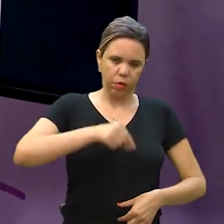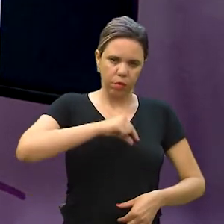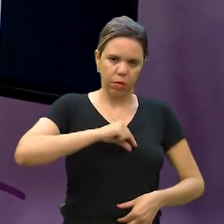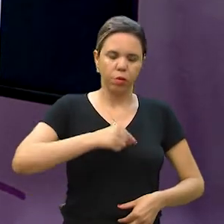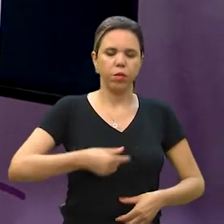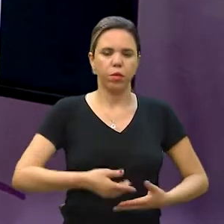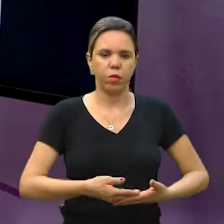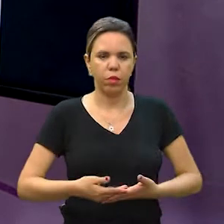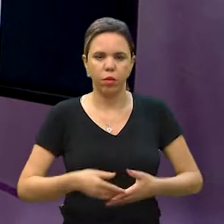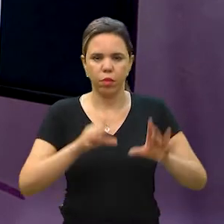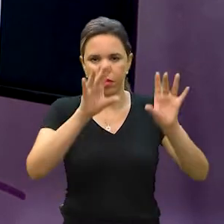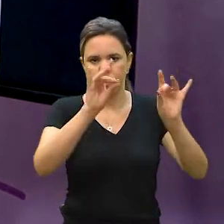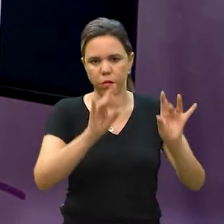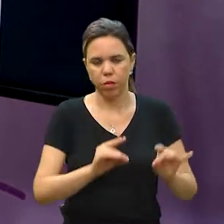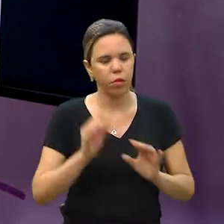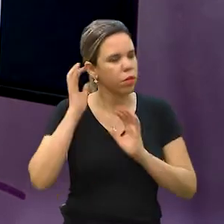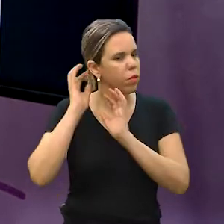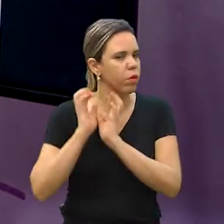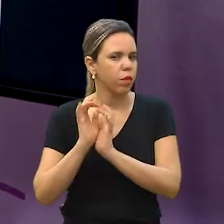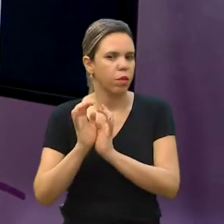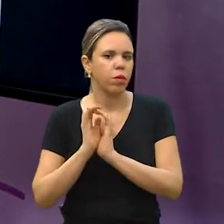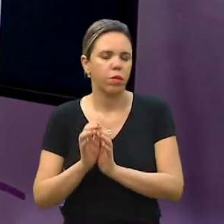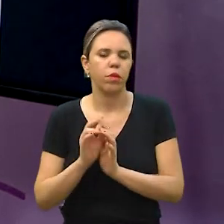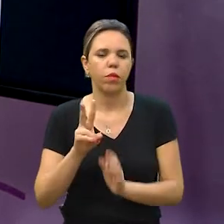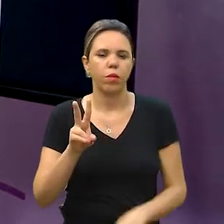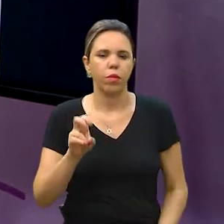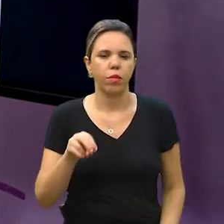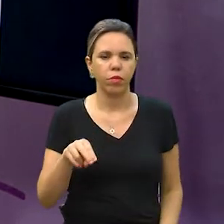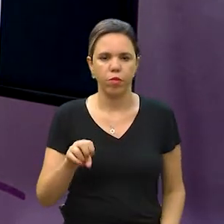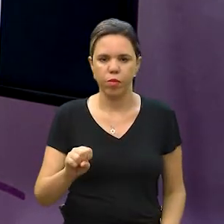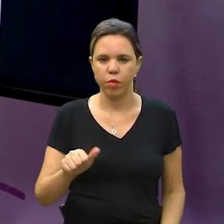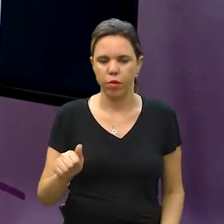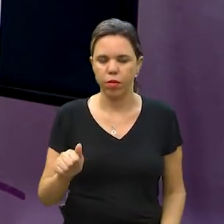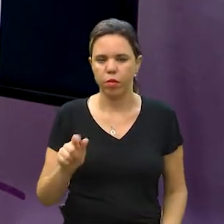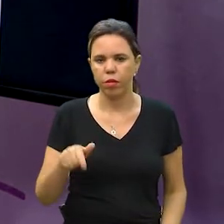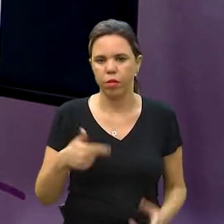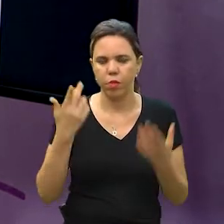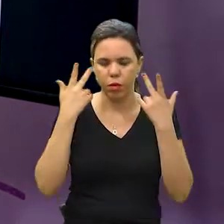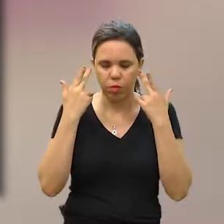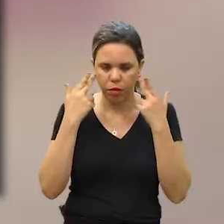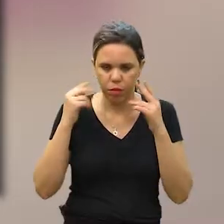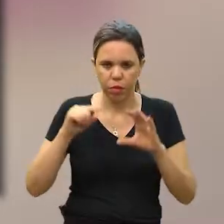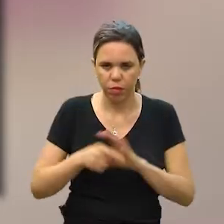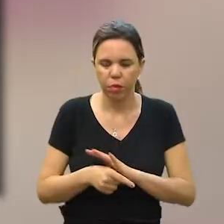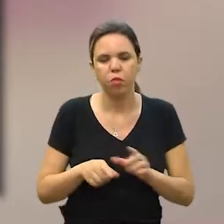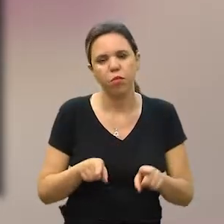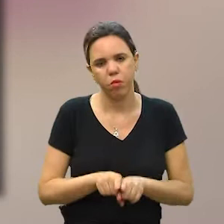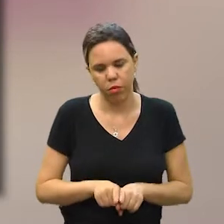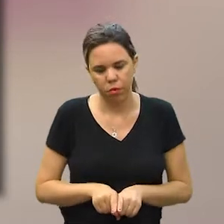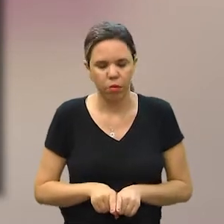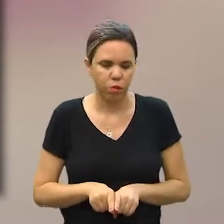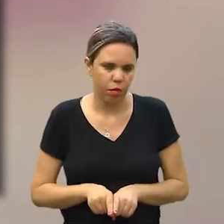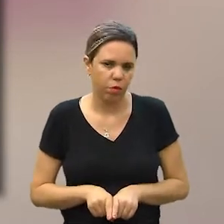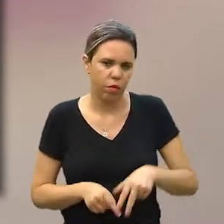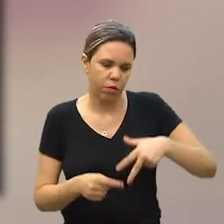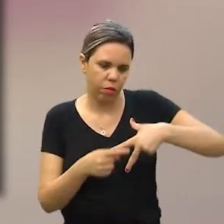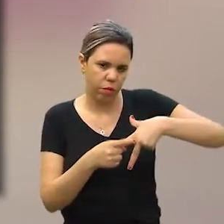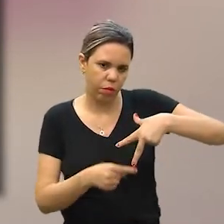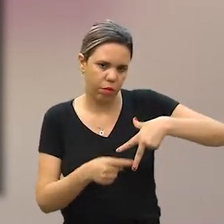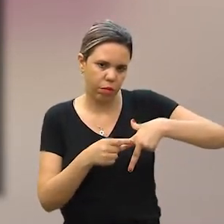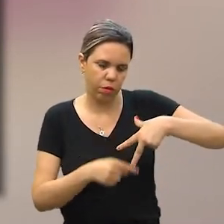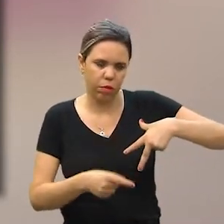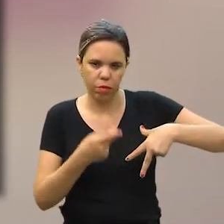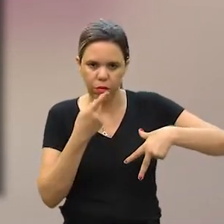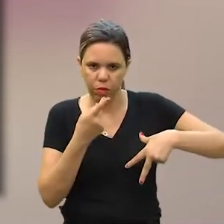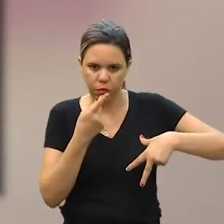trombose cerebral. Vamos detalhar cada um? A venosa profunda normalmente é a mais comum? Exato, exato. Então, a trombose nas